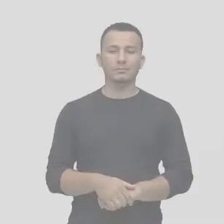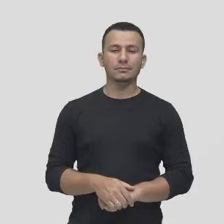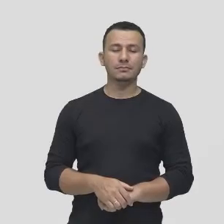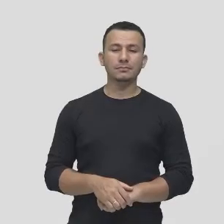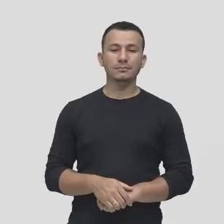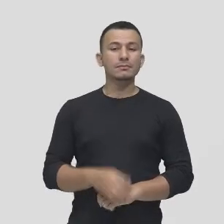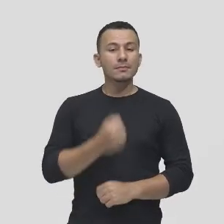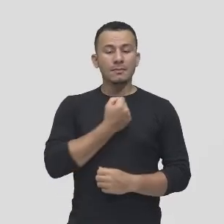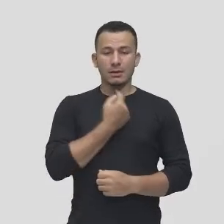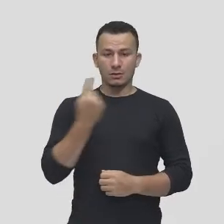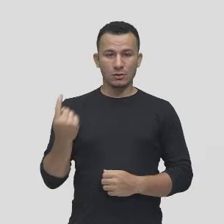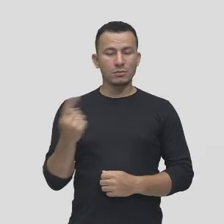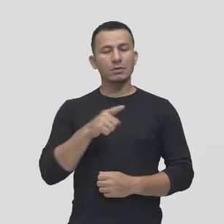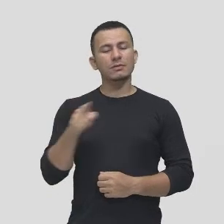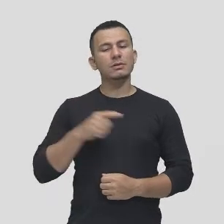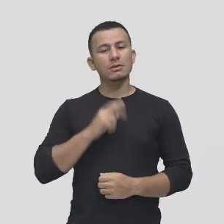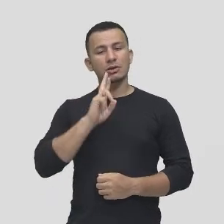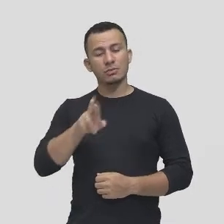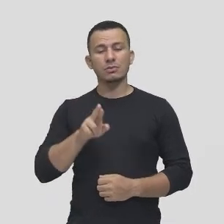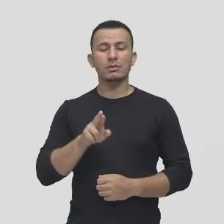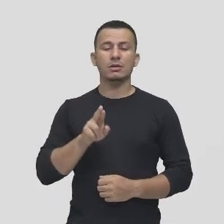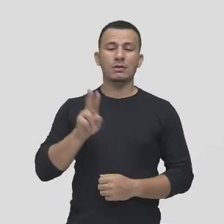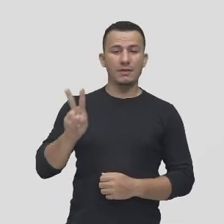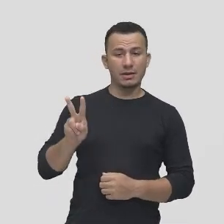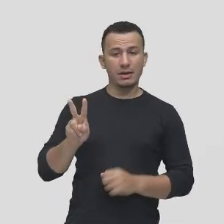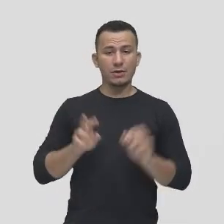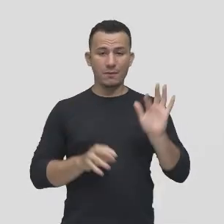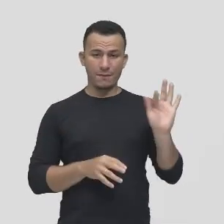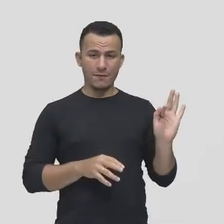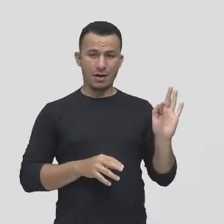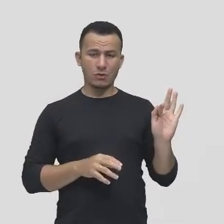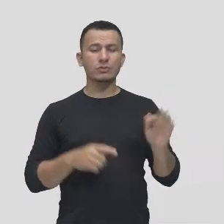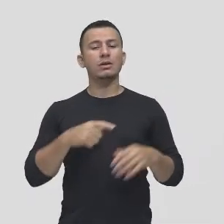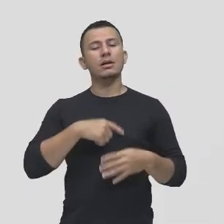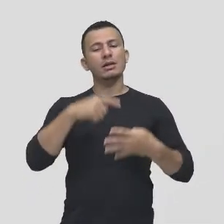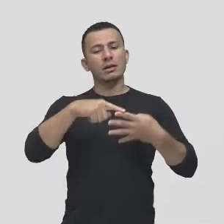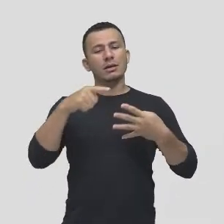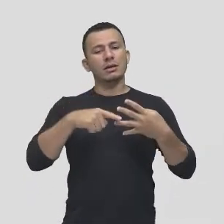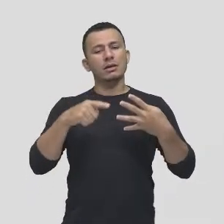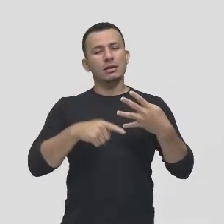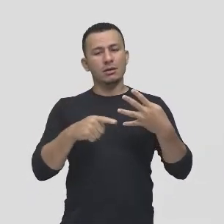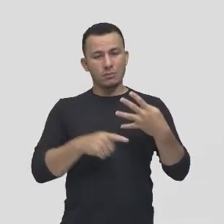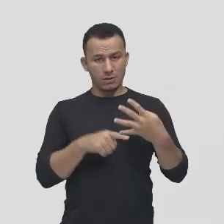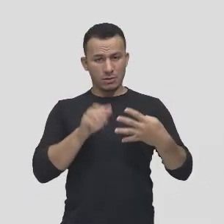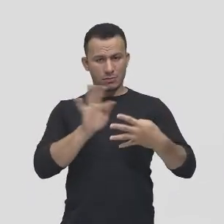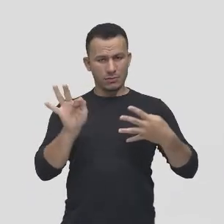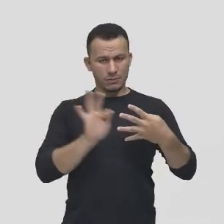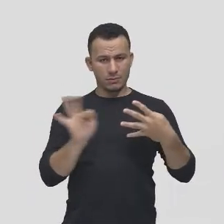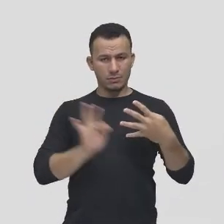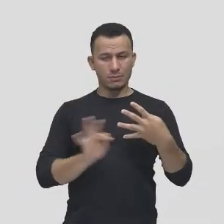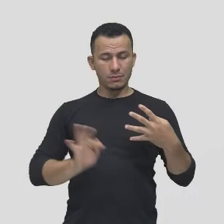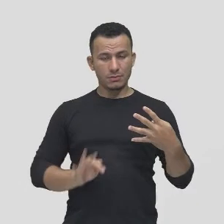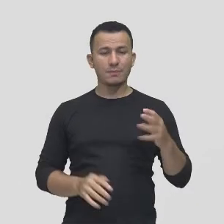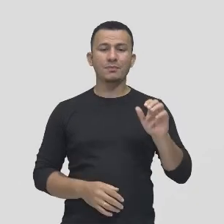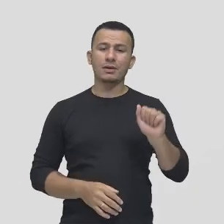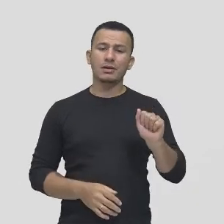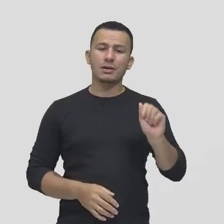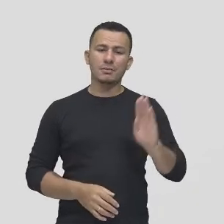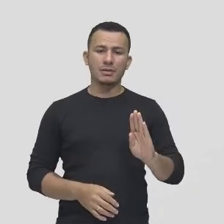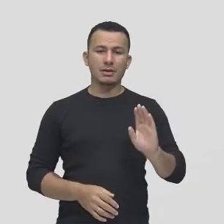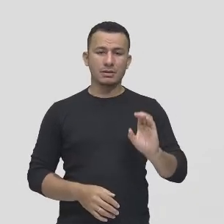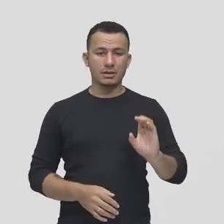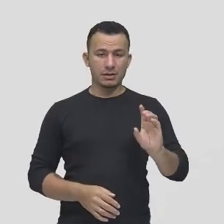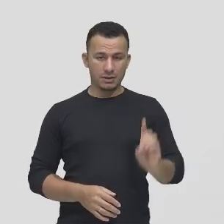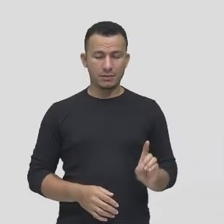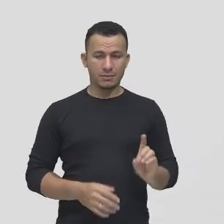A primeira questão, você vai marcar verdadeiro ou falso para cada uma das 4 frases que estão aparecendo aí, ok? Temos a letra A, B, C ou